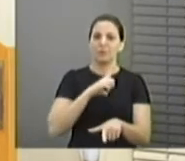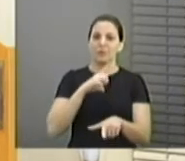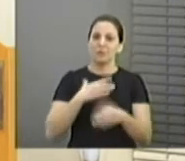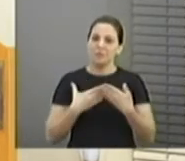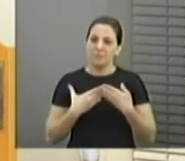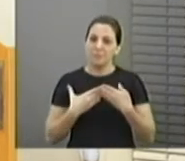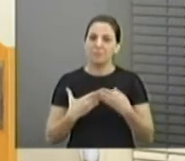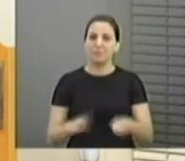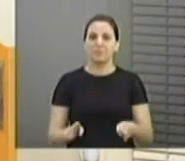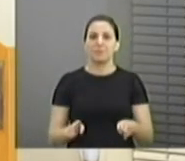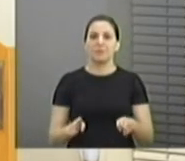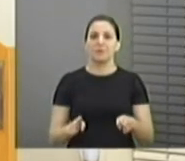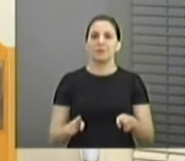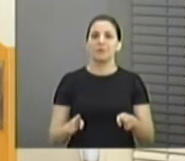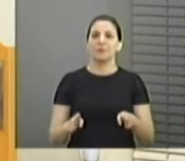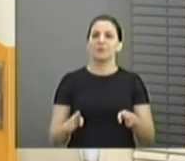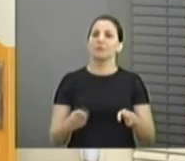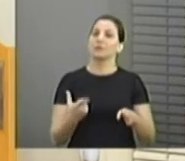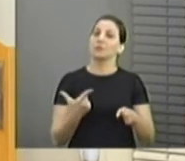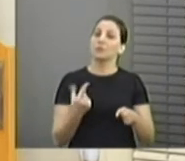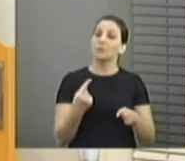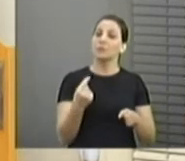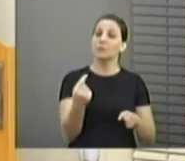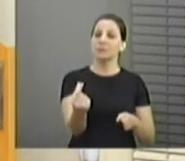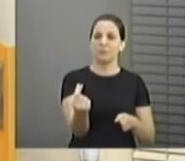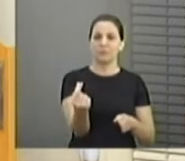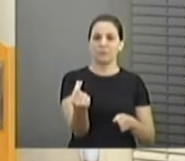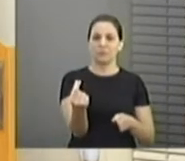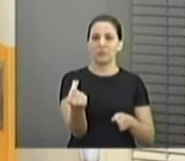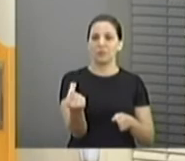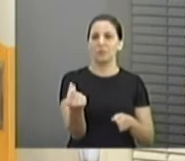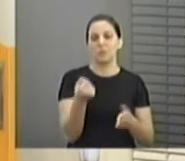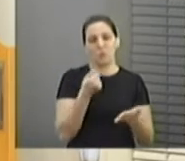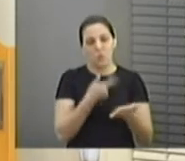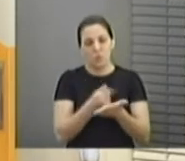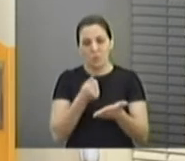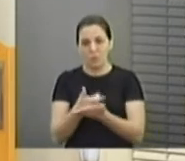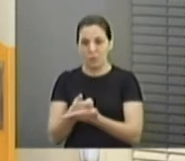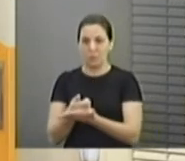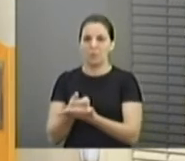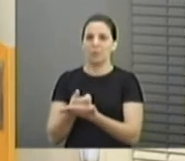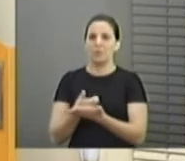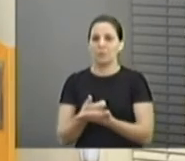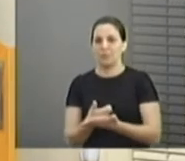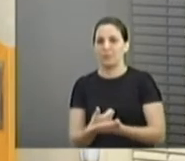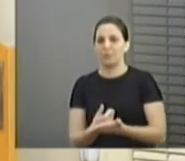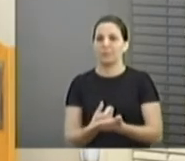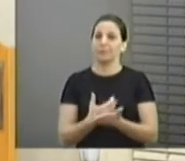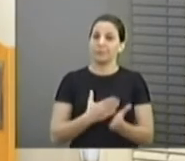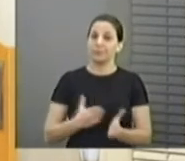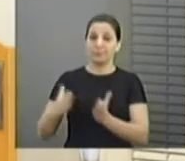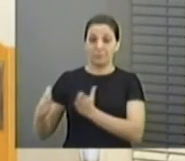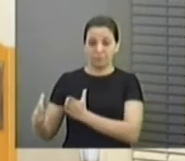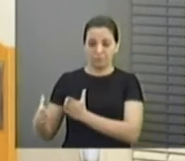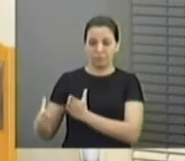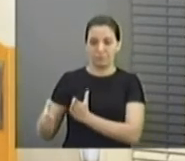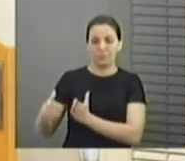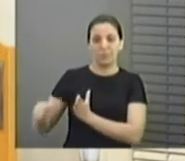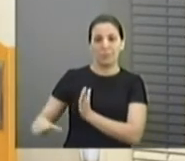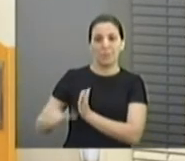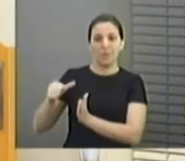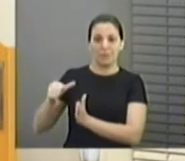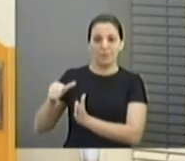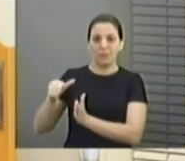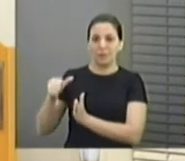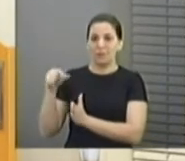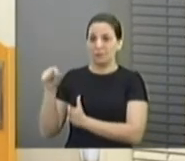perdas no seu poder aquisitivo. O prefeito, desde o primeiro ano de mandato, buscou, quando